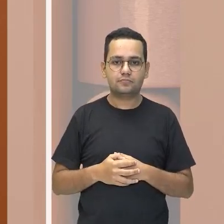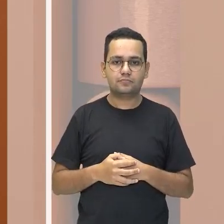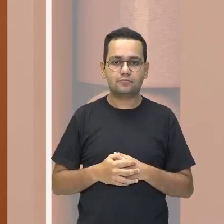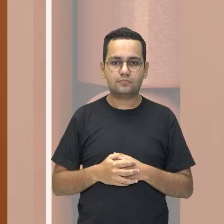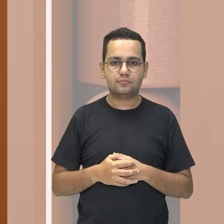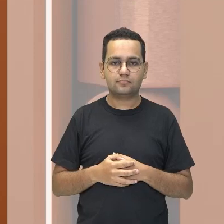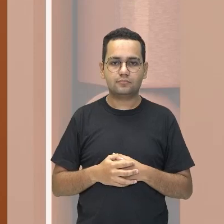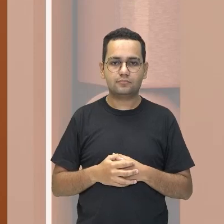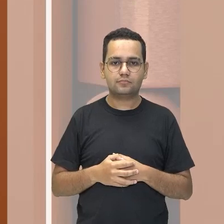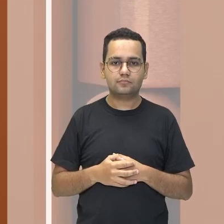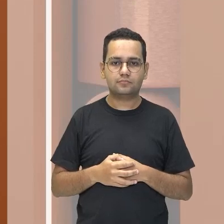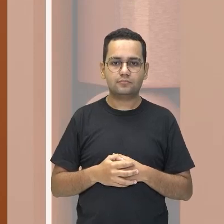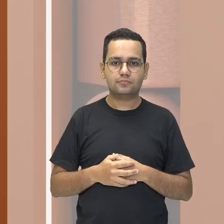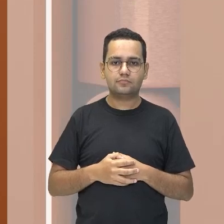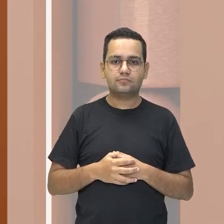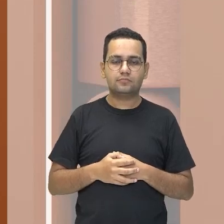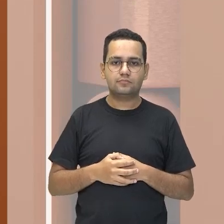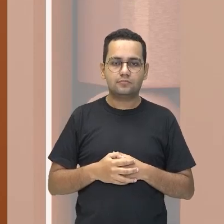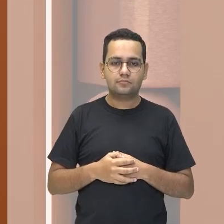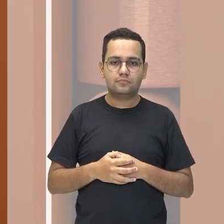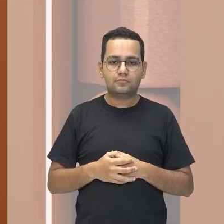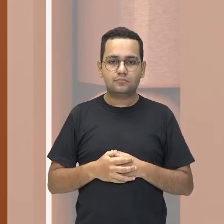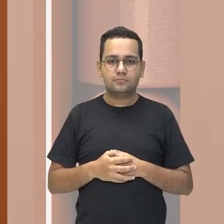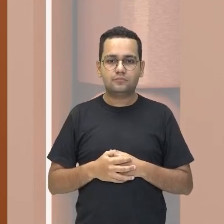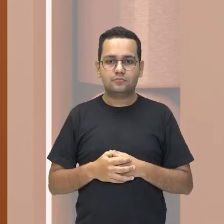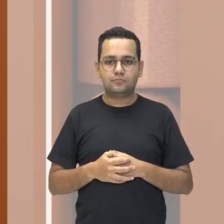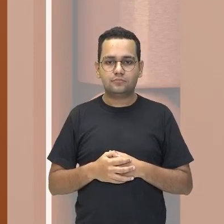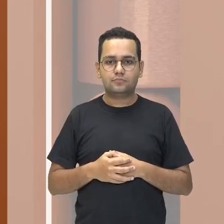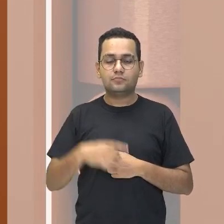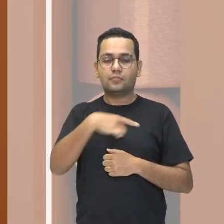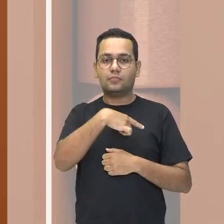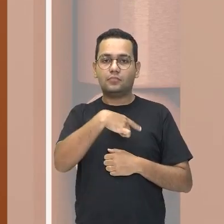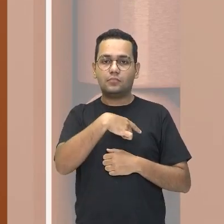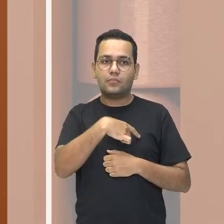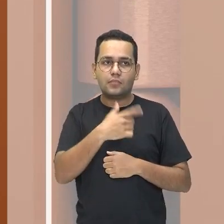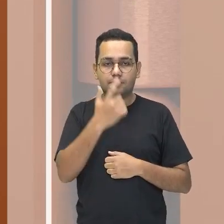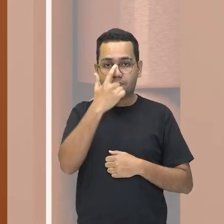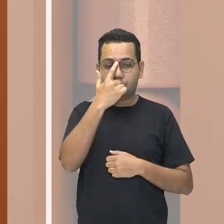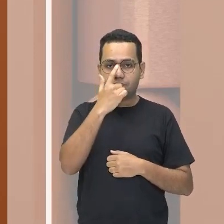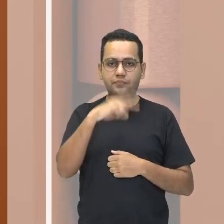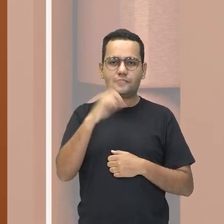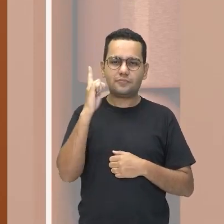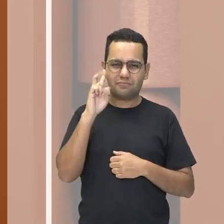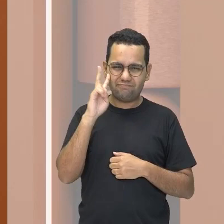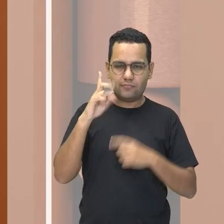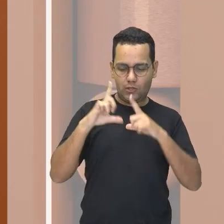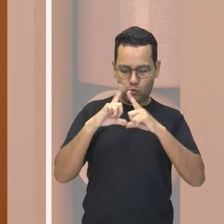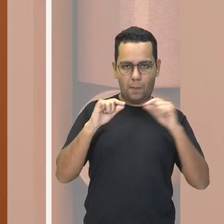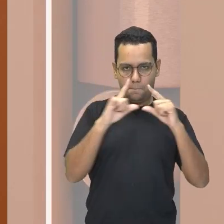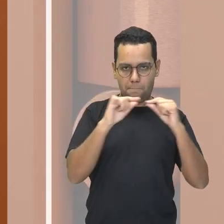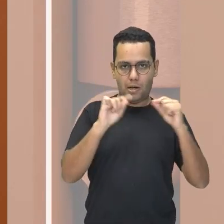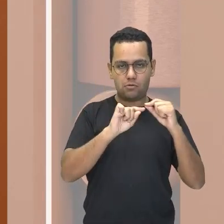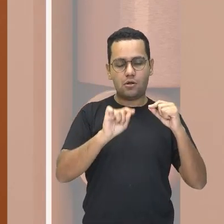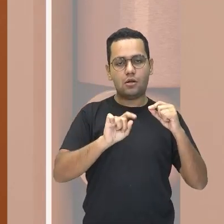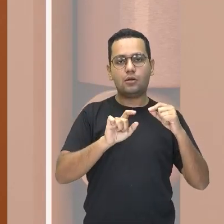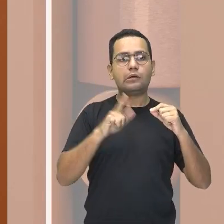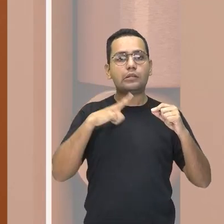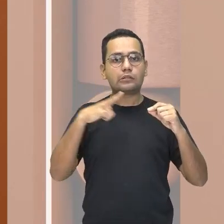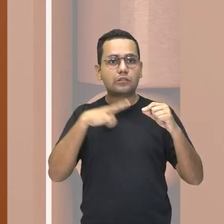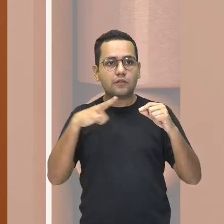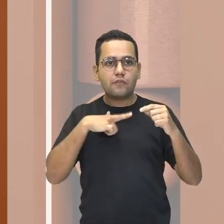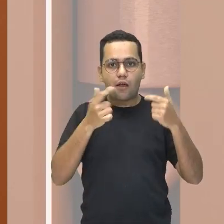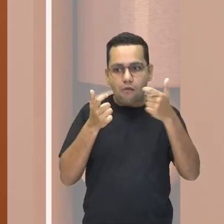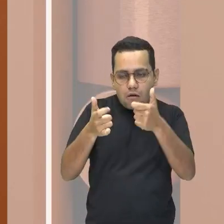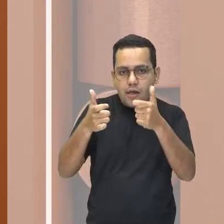da base militar, da base naval de Pearl Harbor pelos japoneses. Nesse momento, os americanos, os norte-americanos